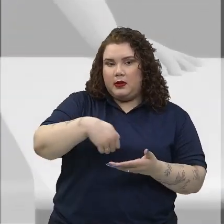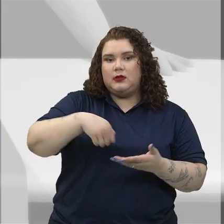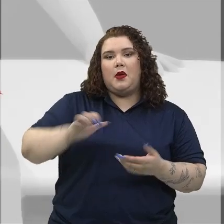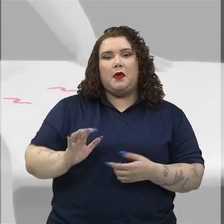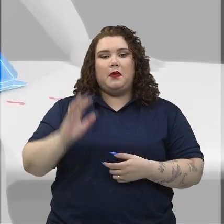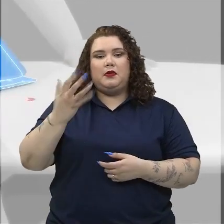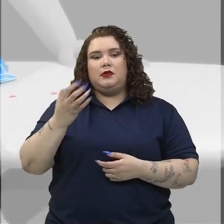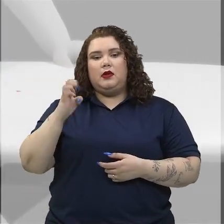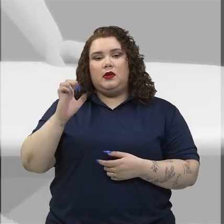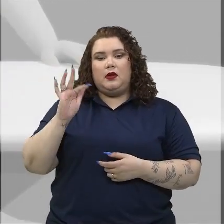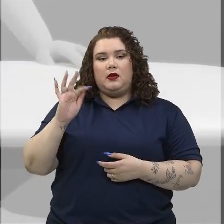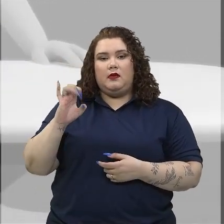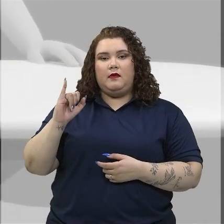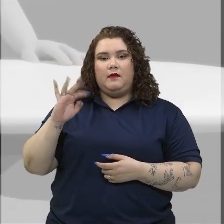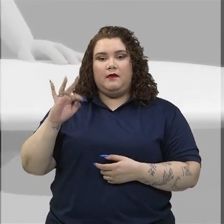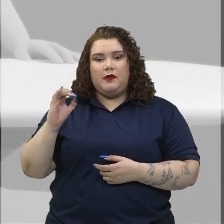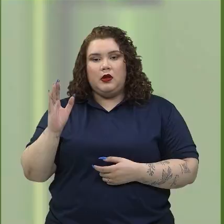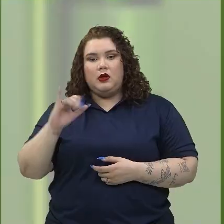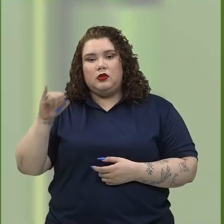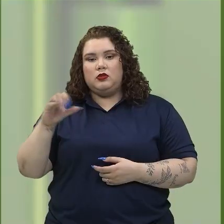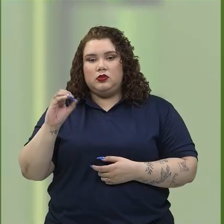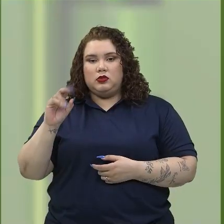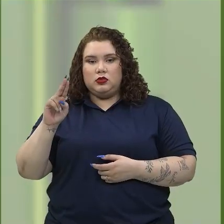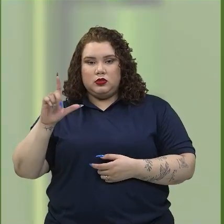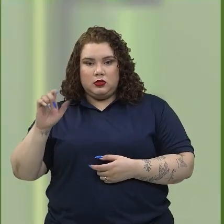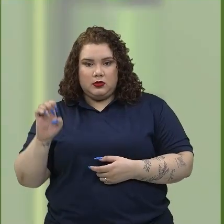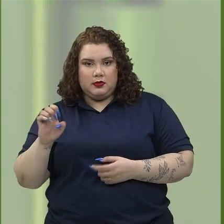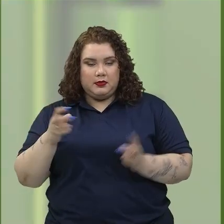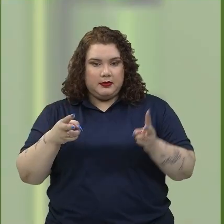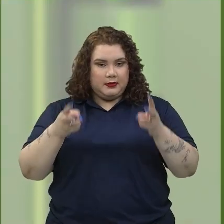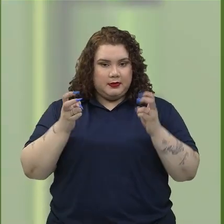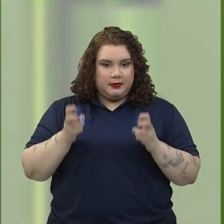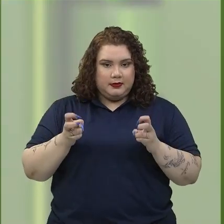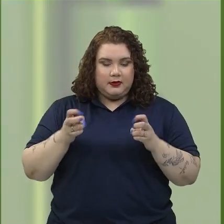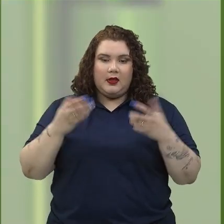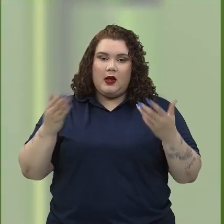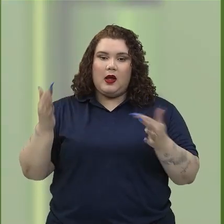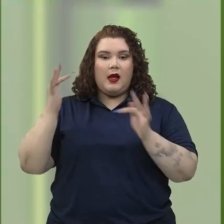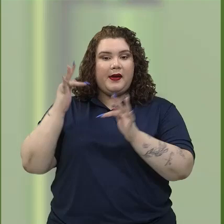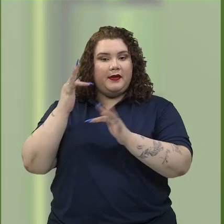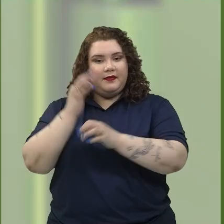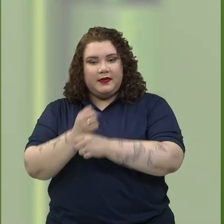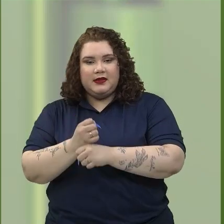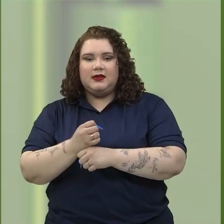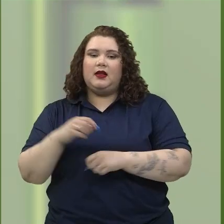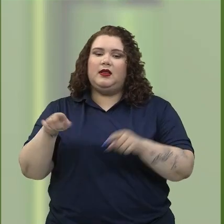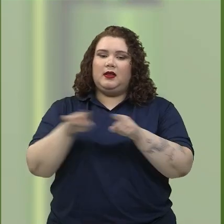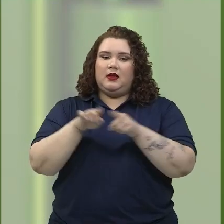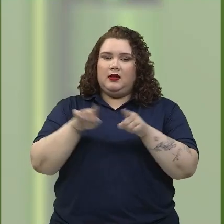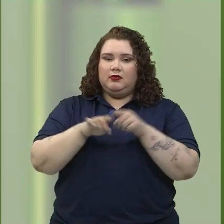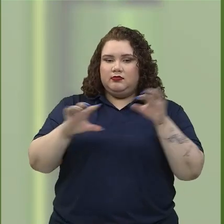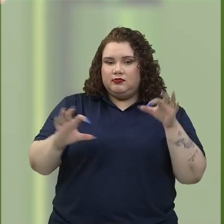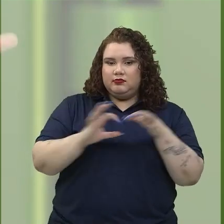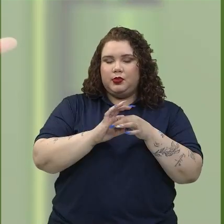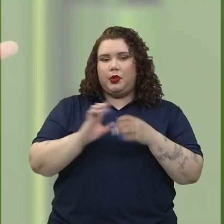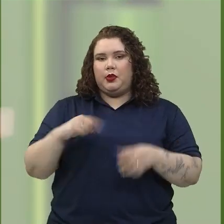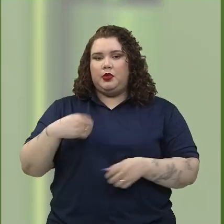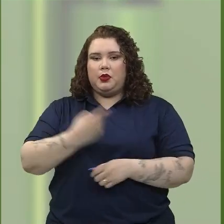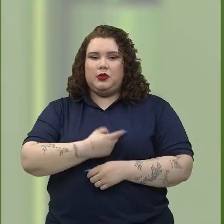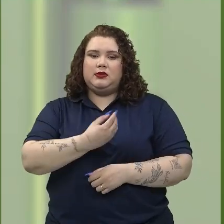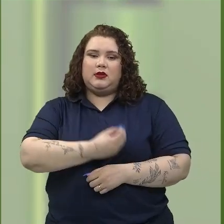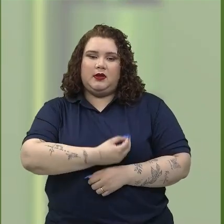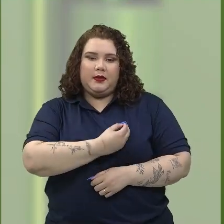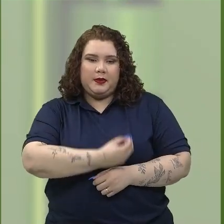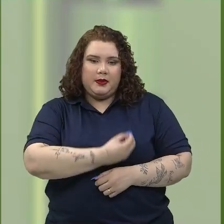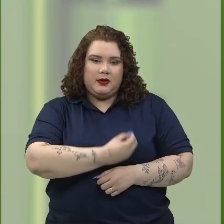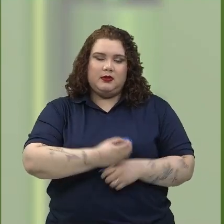o efeito Joule. Então, viram como a física ela também faz parte do nosso cotidiano. Simples